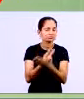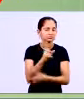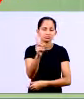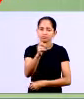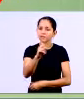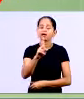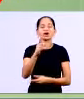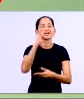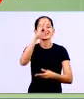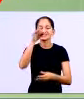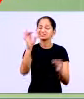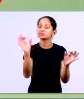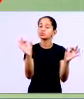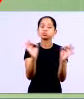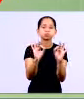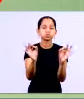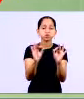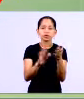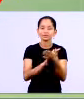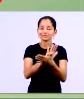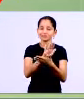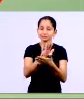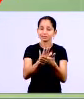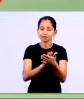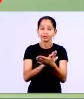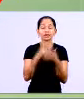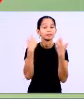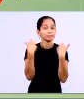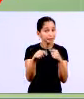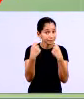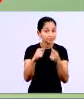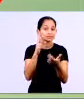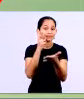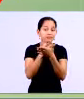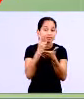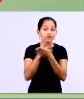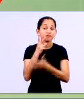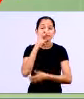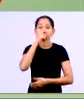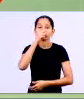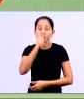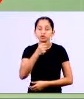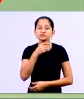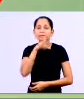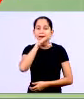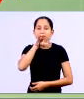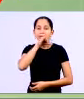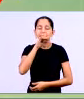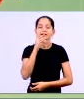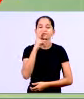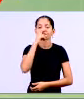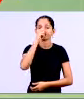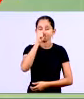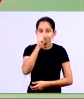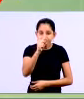não tem mais acento, certo? Mas ele tem que ficar aqui na dezena. Olha,